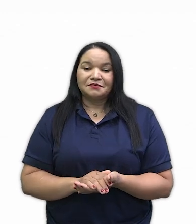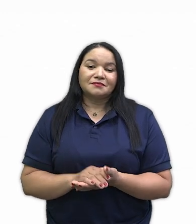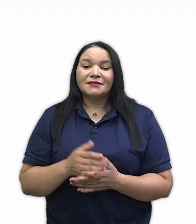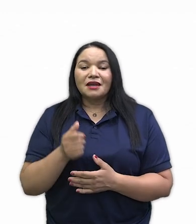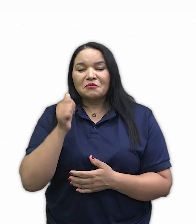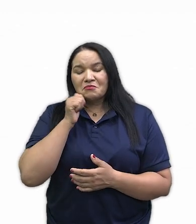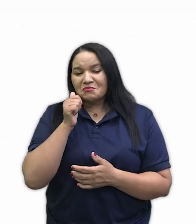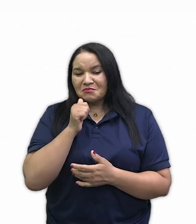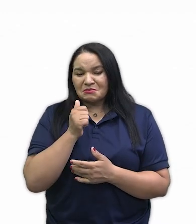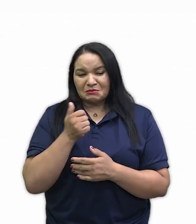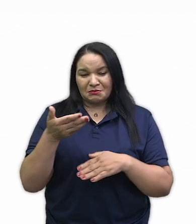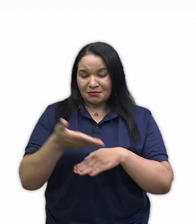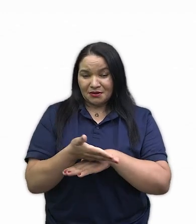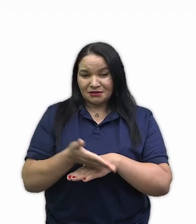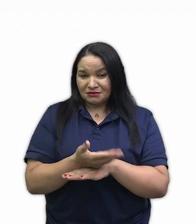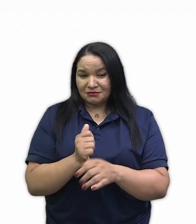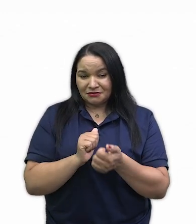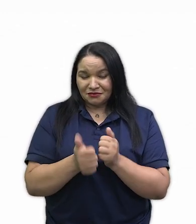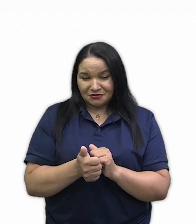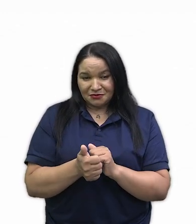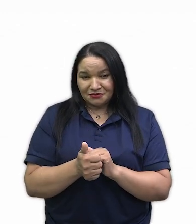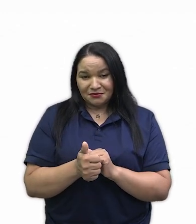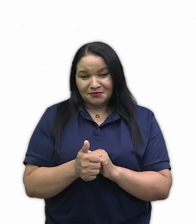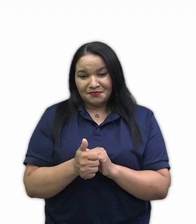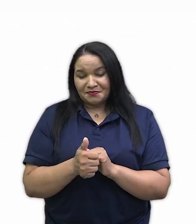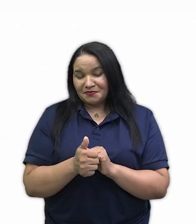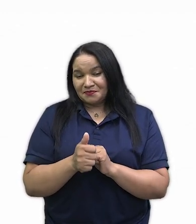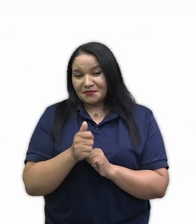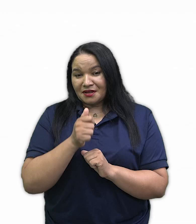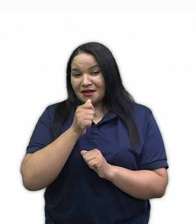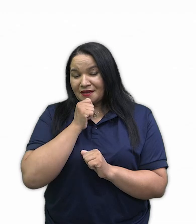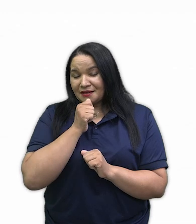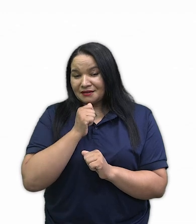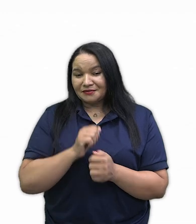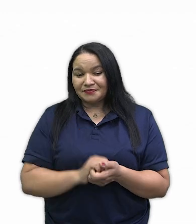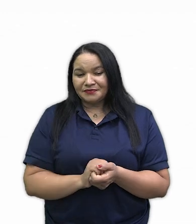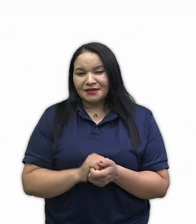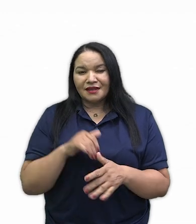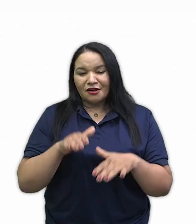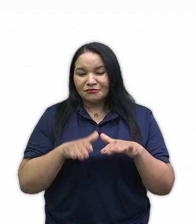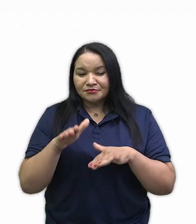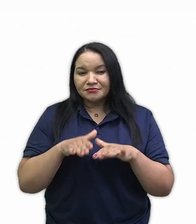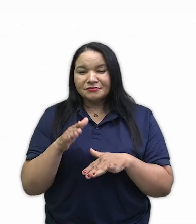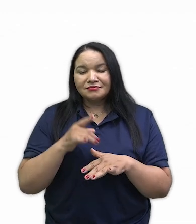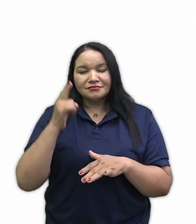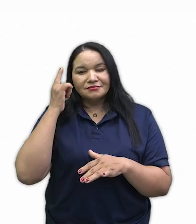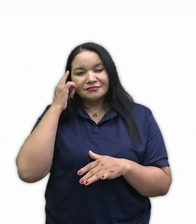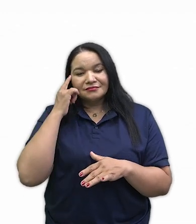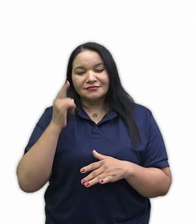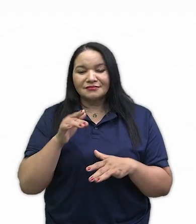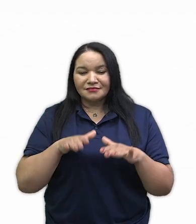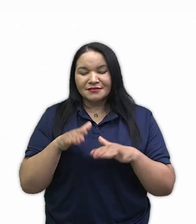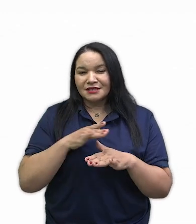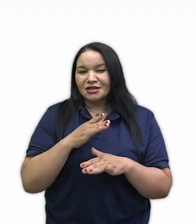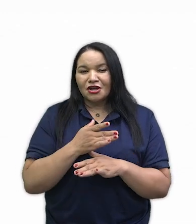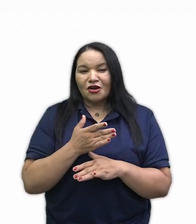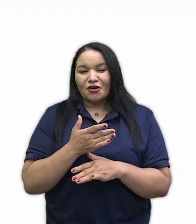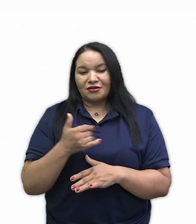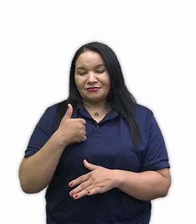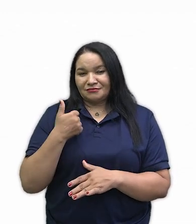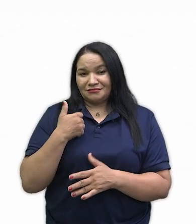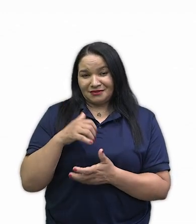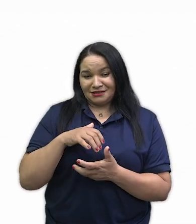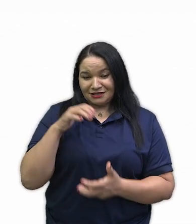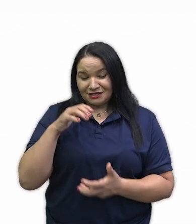ver mulheres no esporte. E além do mais, acredita que ela esteja velha demais para iniciar uma carreira no